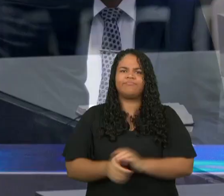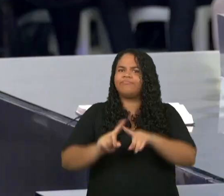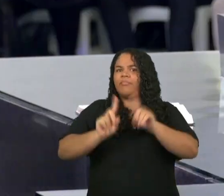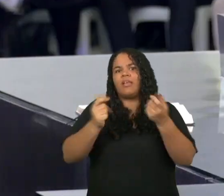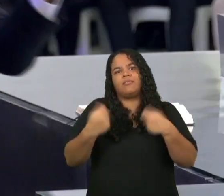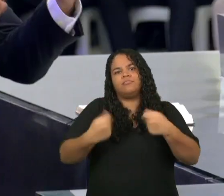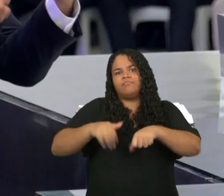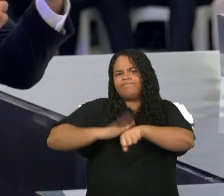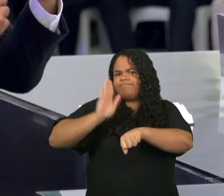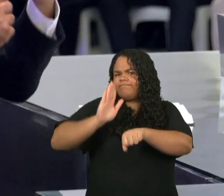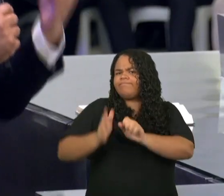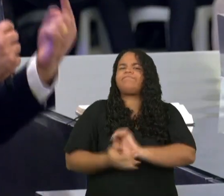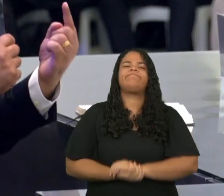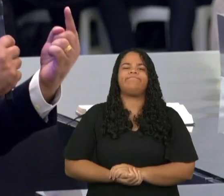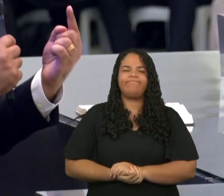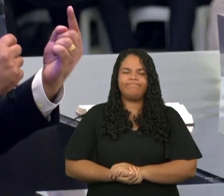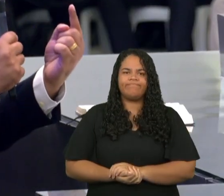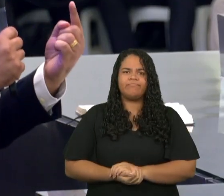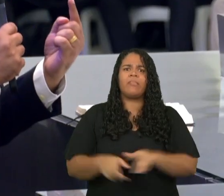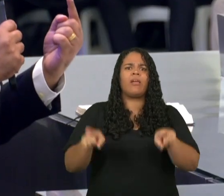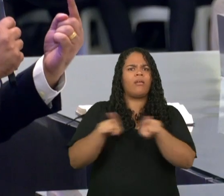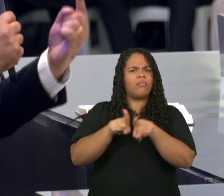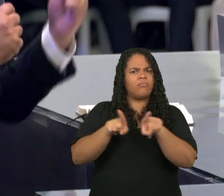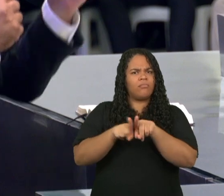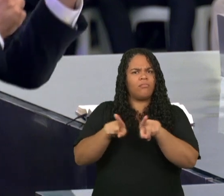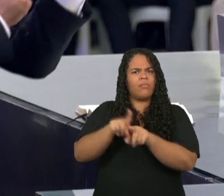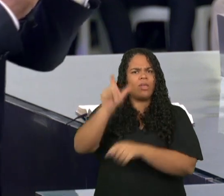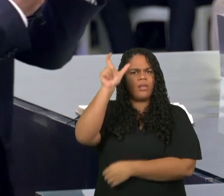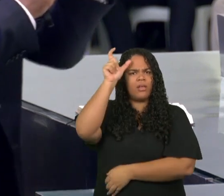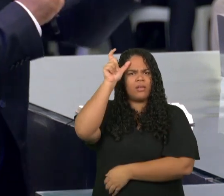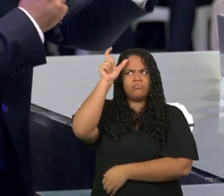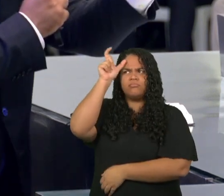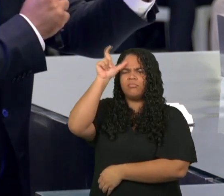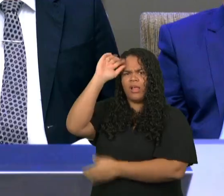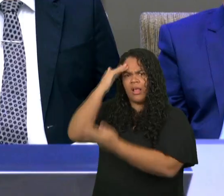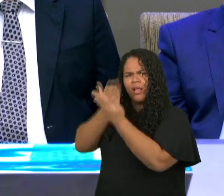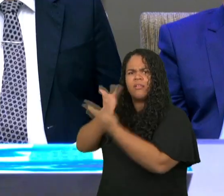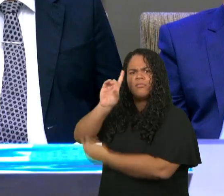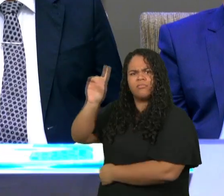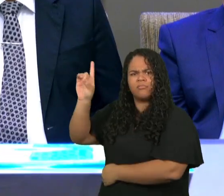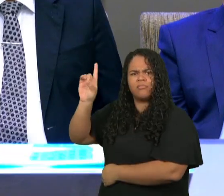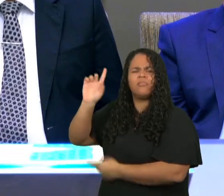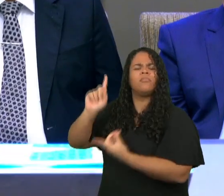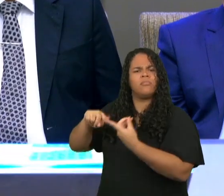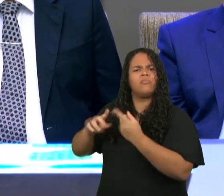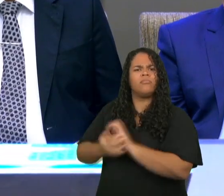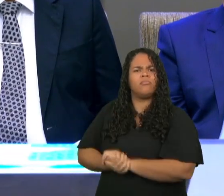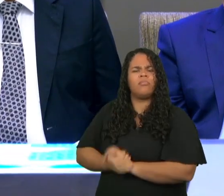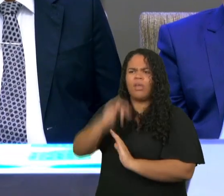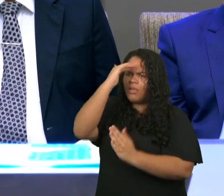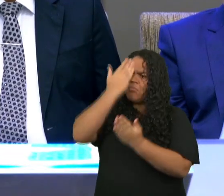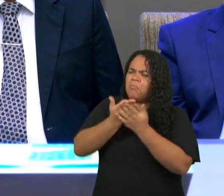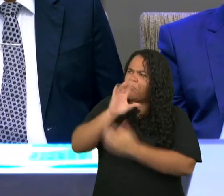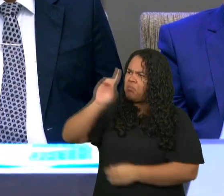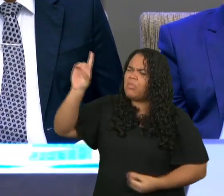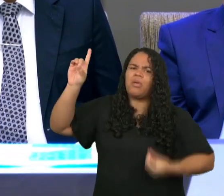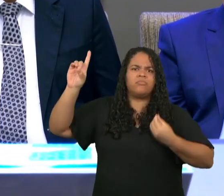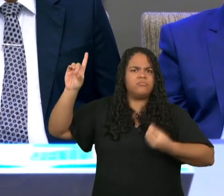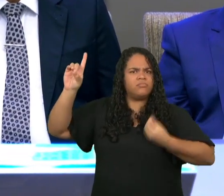Bíblia diz que o diabo crê. E é mais crente do que muitos crentes. Porque ele estremece.